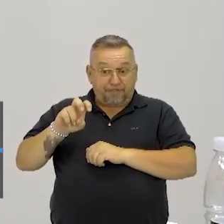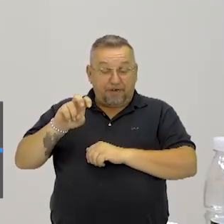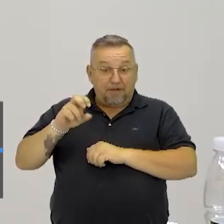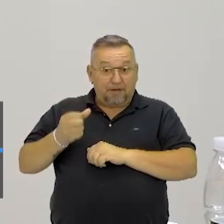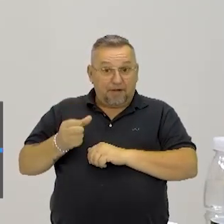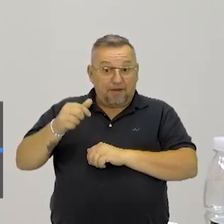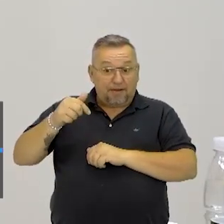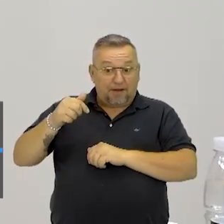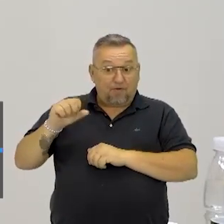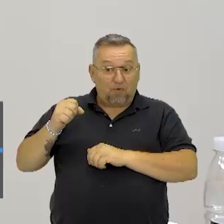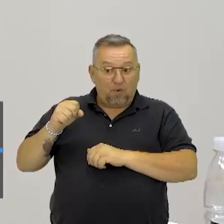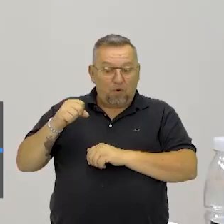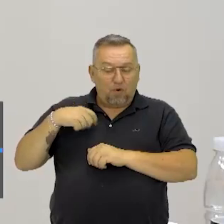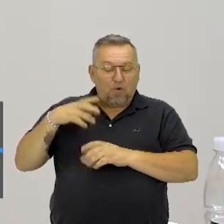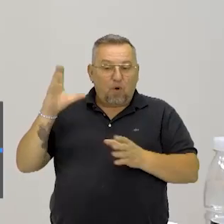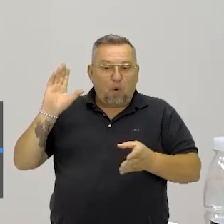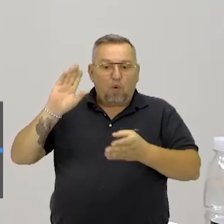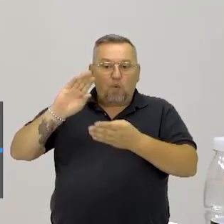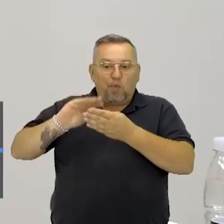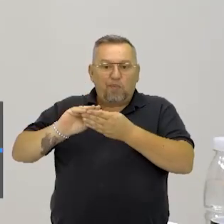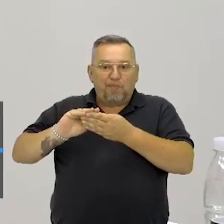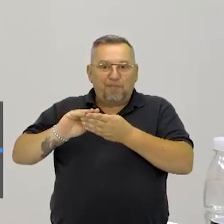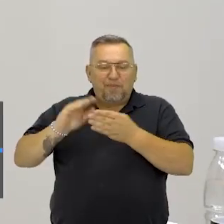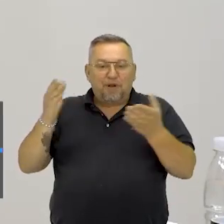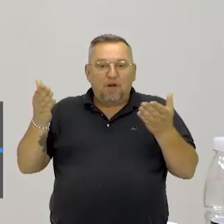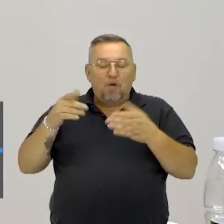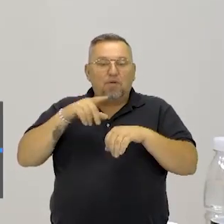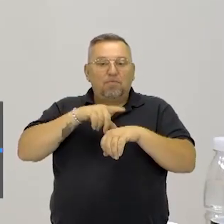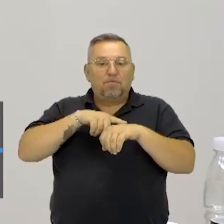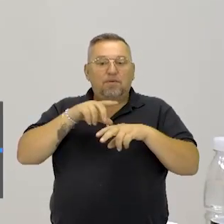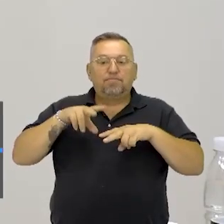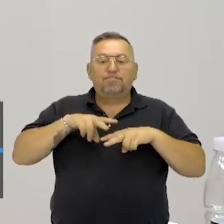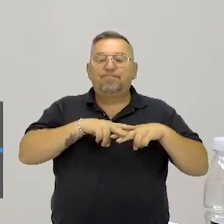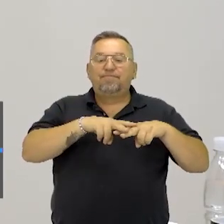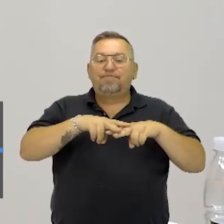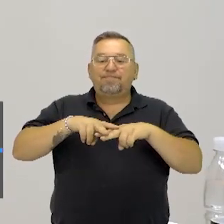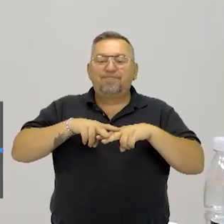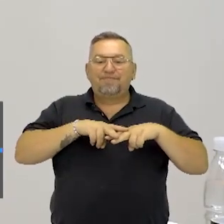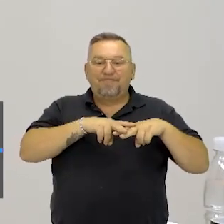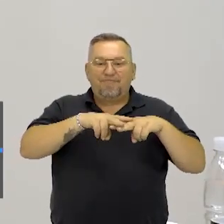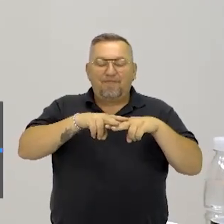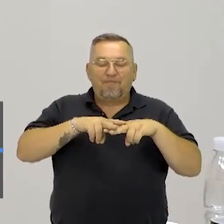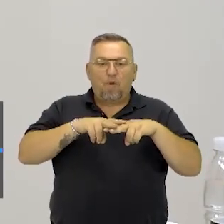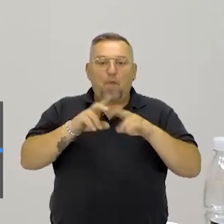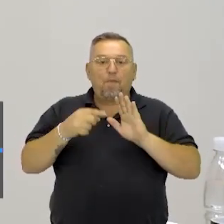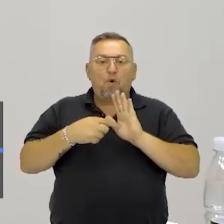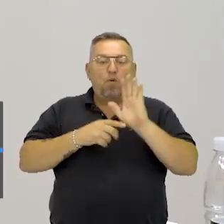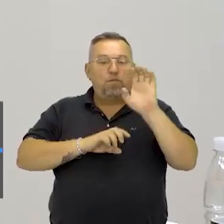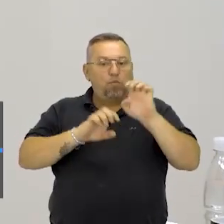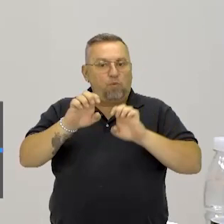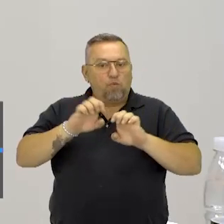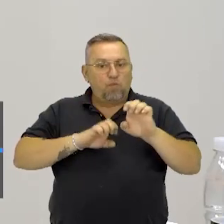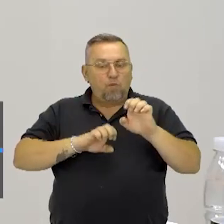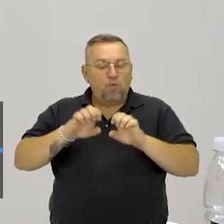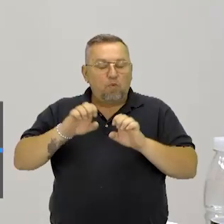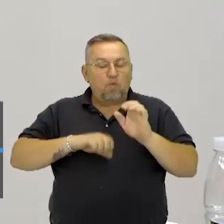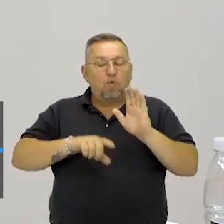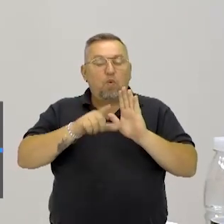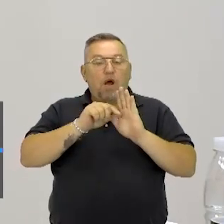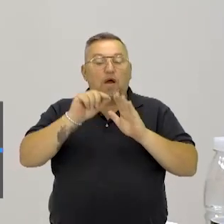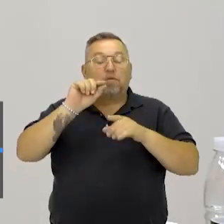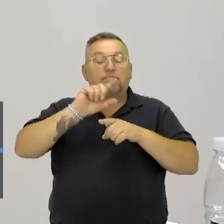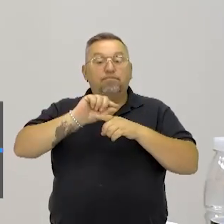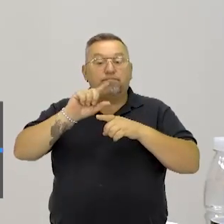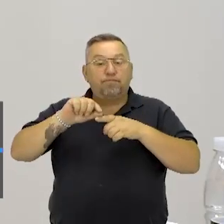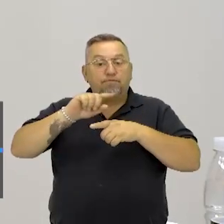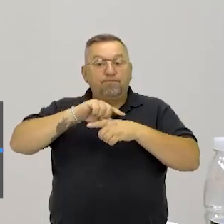6, 7, 8, eu fiz um apanhado que seria um momento de revisão, de mostrar para os alunos a estrutura do artigo científico, né, o artigo